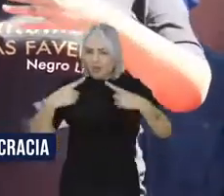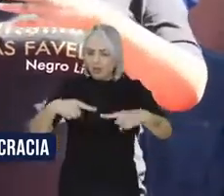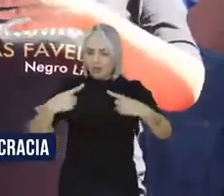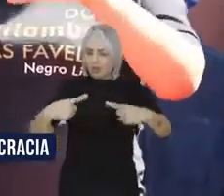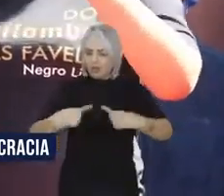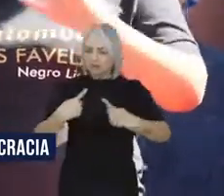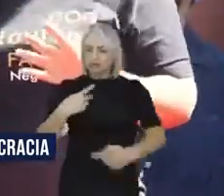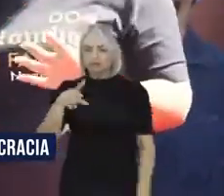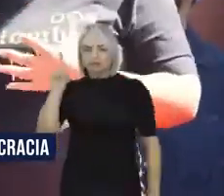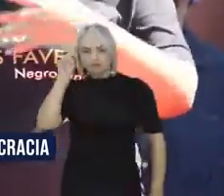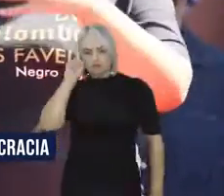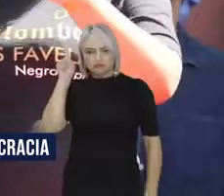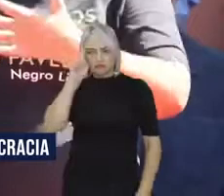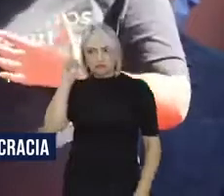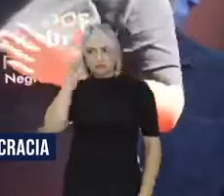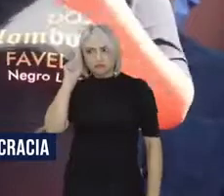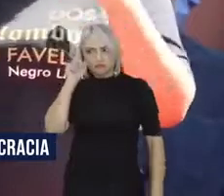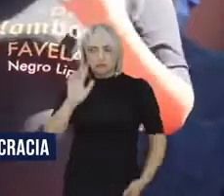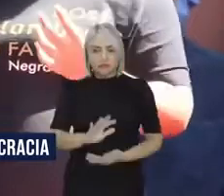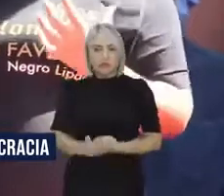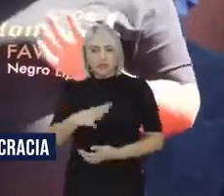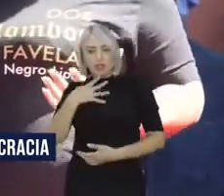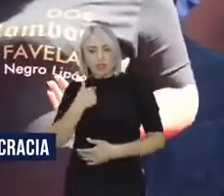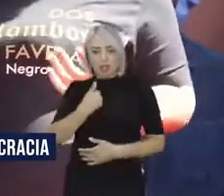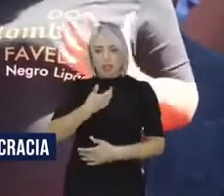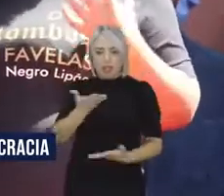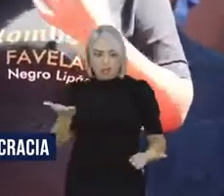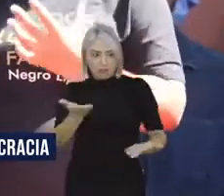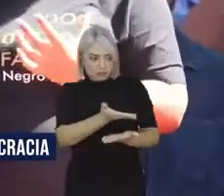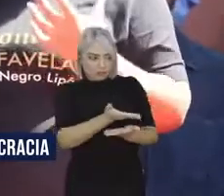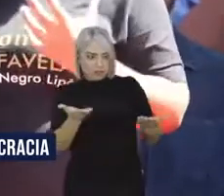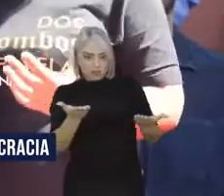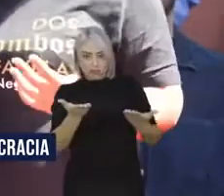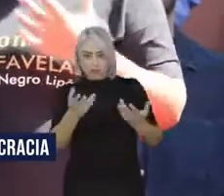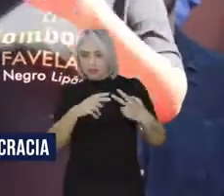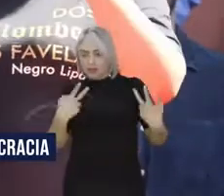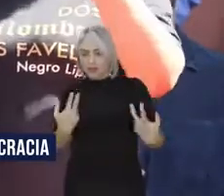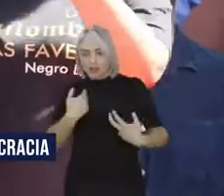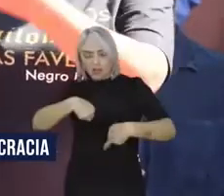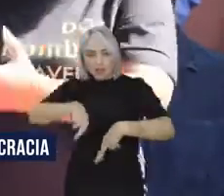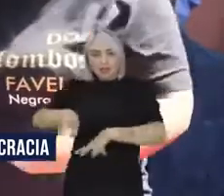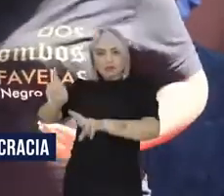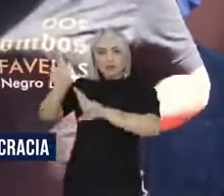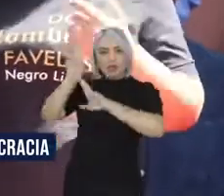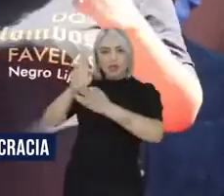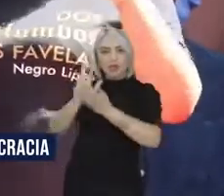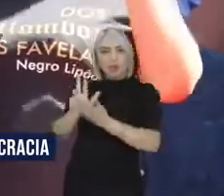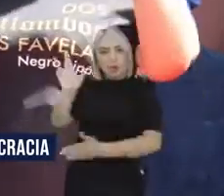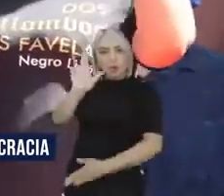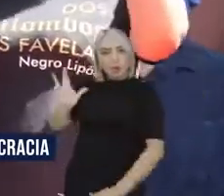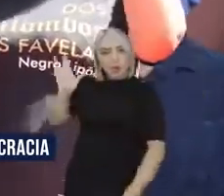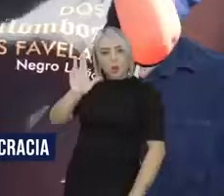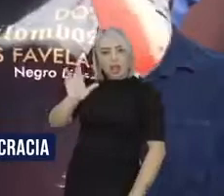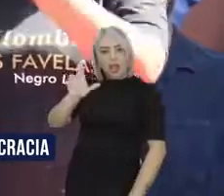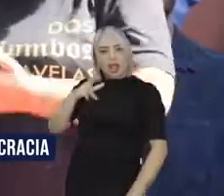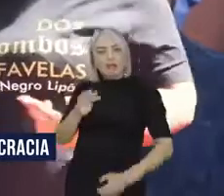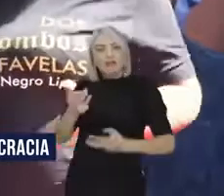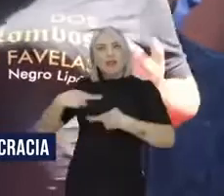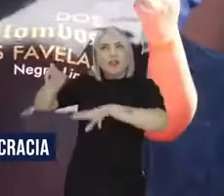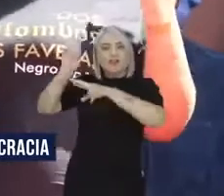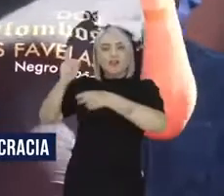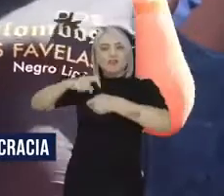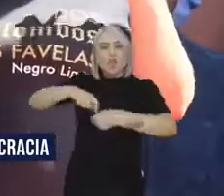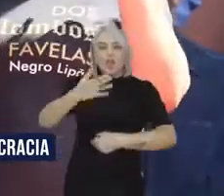que o senhor, vocês, são a esperança para a gente voltar a ter comida no prato, a